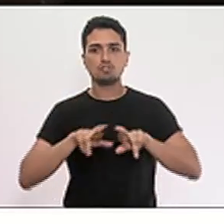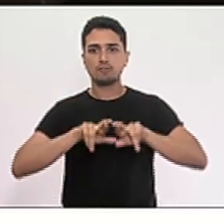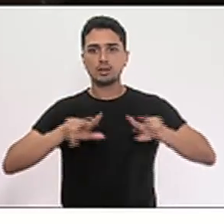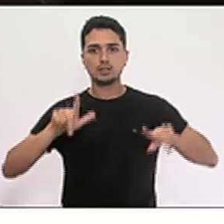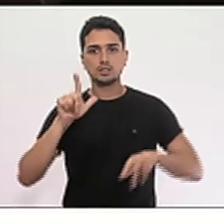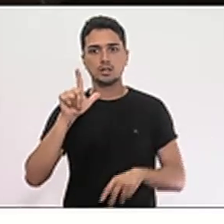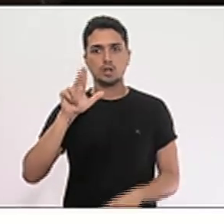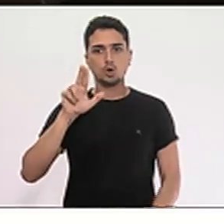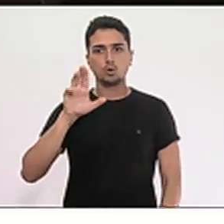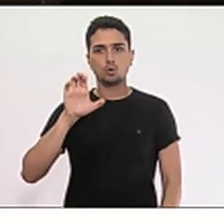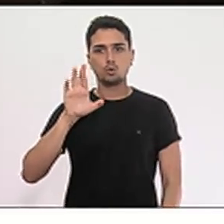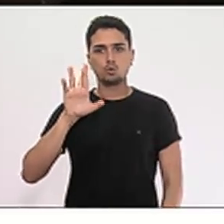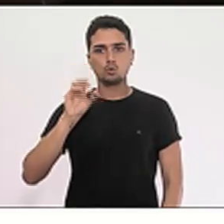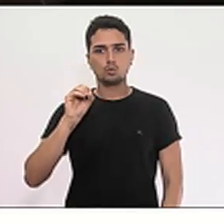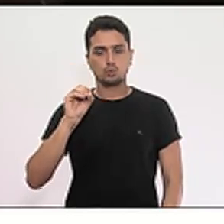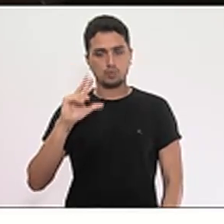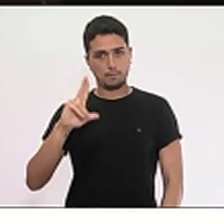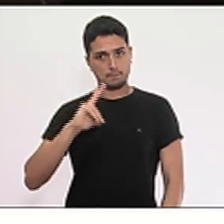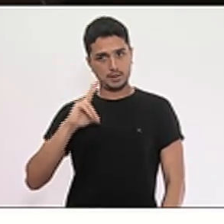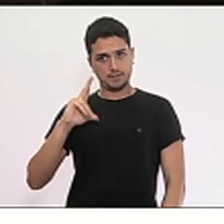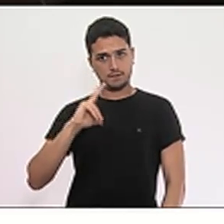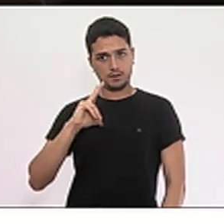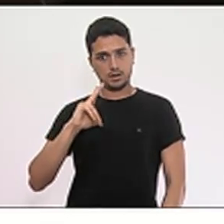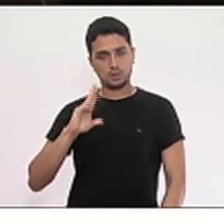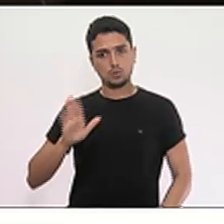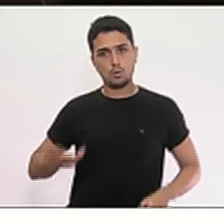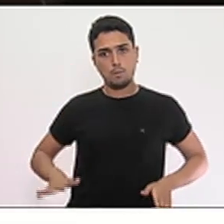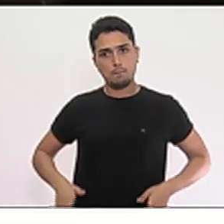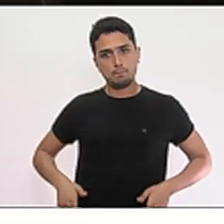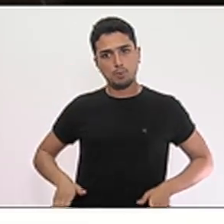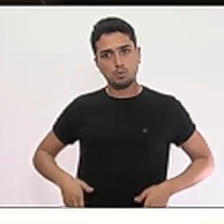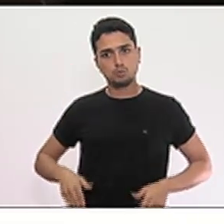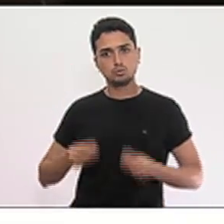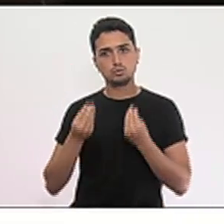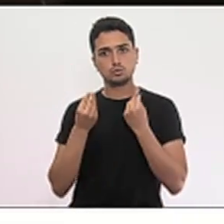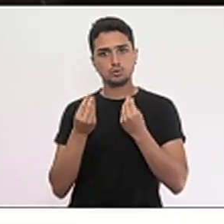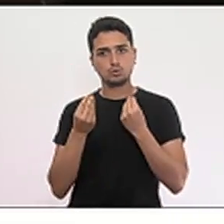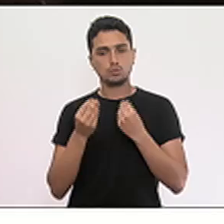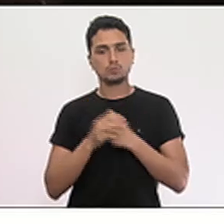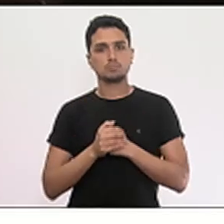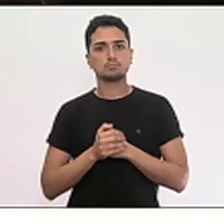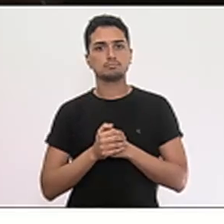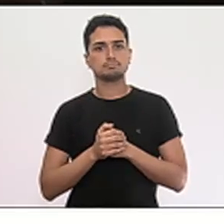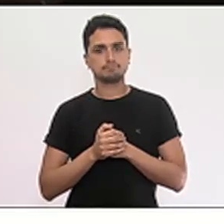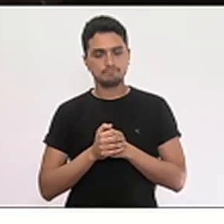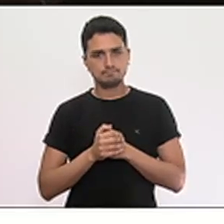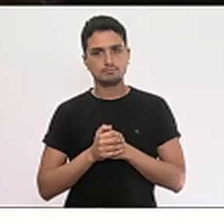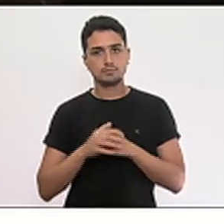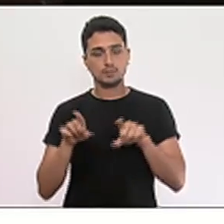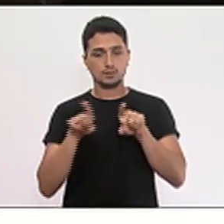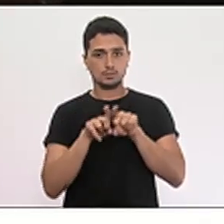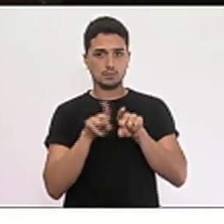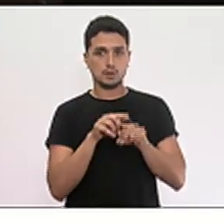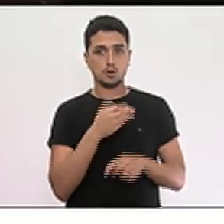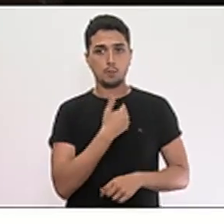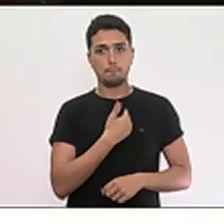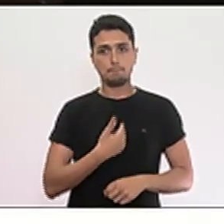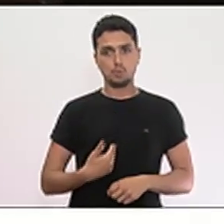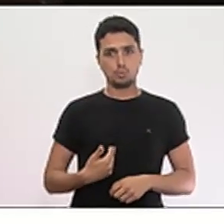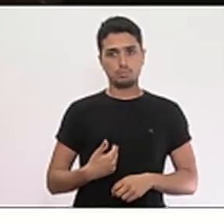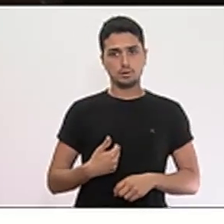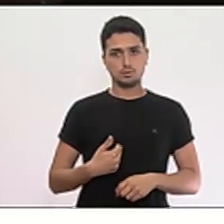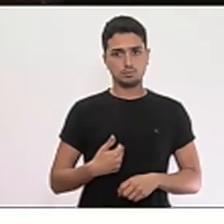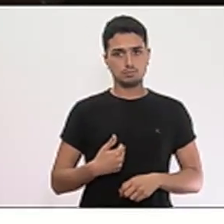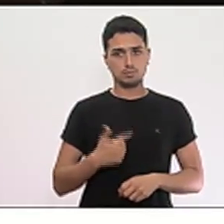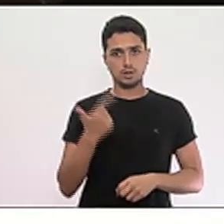lucro privado, que vai para o bolso de um concentrador de renda, e o lucro público. O lucro